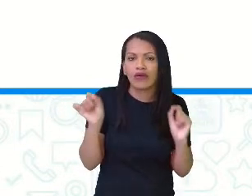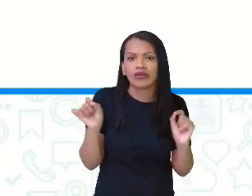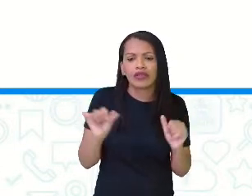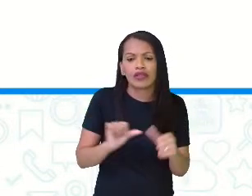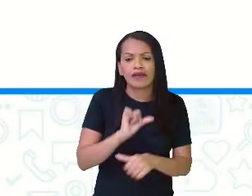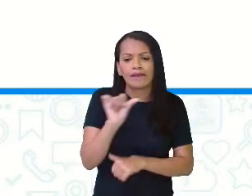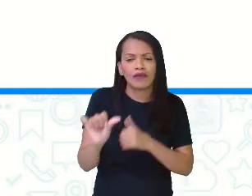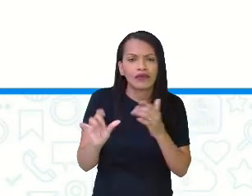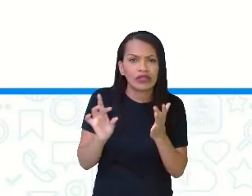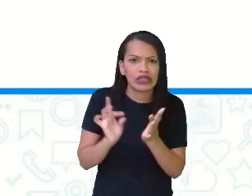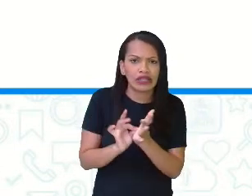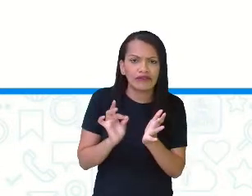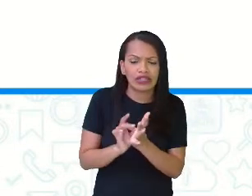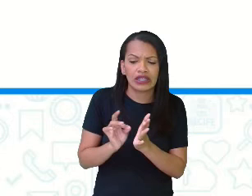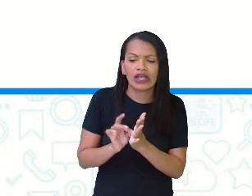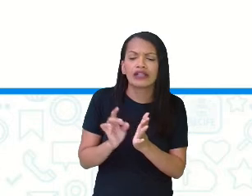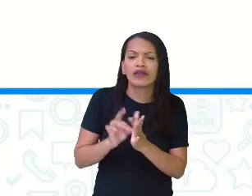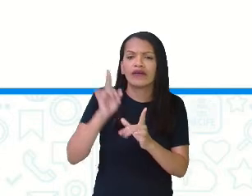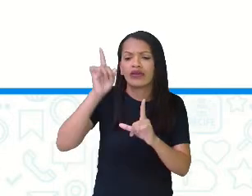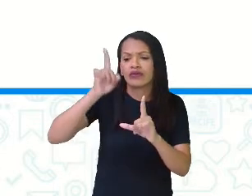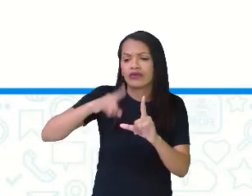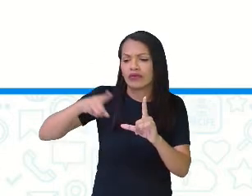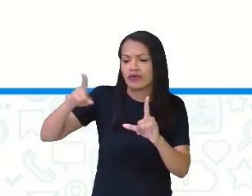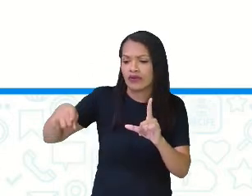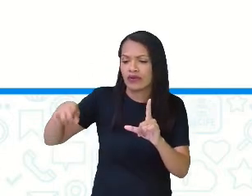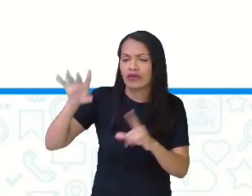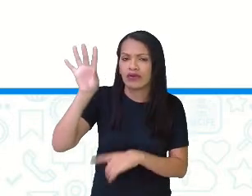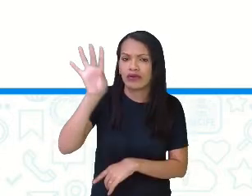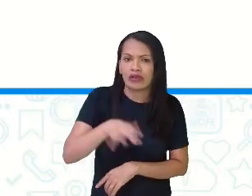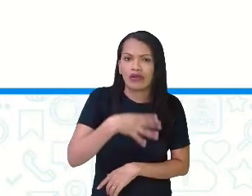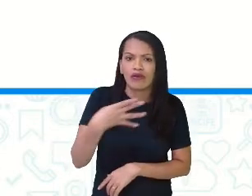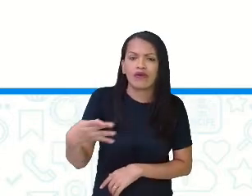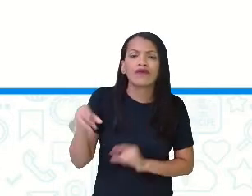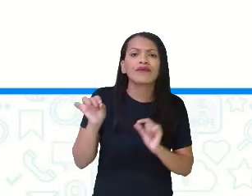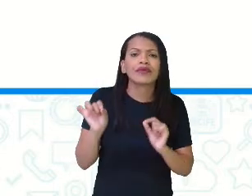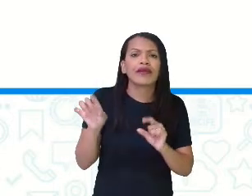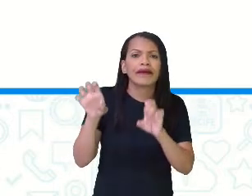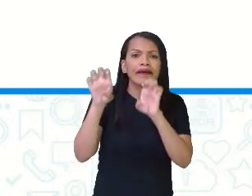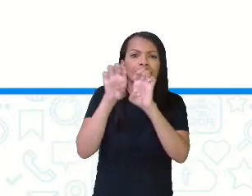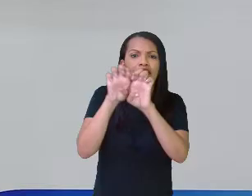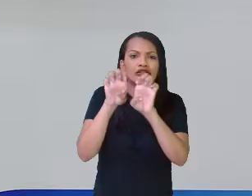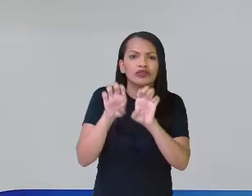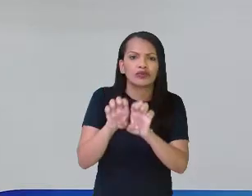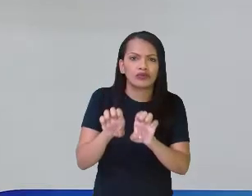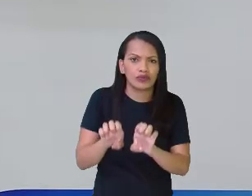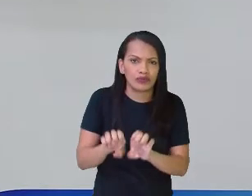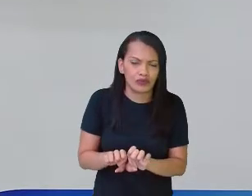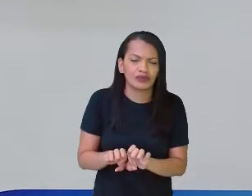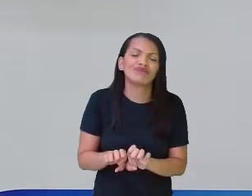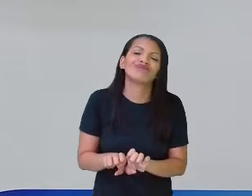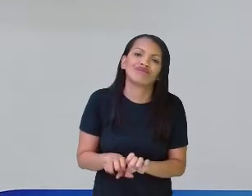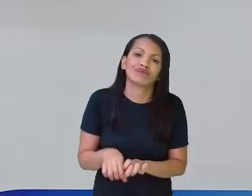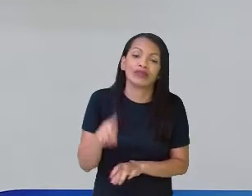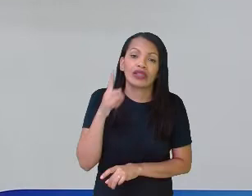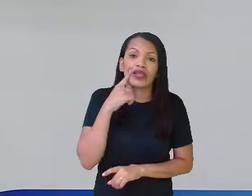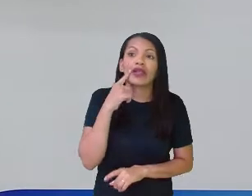na verdade, entre o gráfico e a tabela é a estrutura. A tabela é como se fosse uma